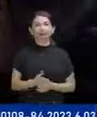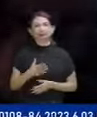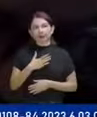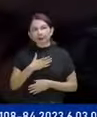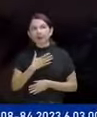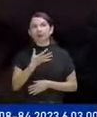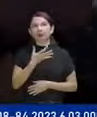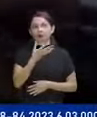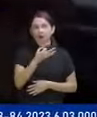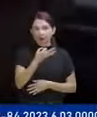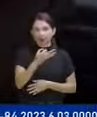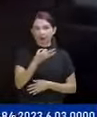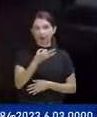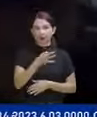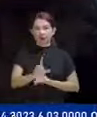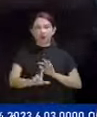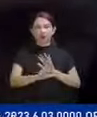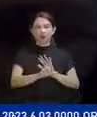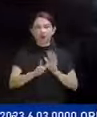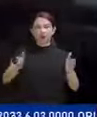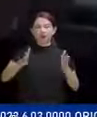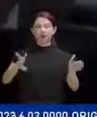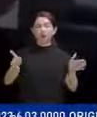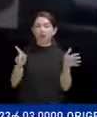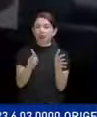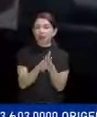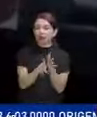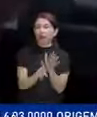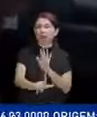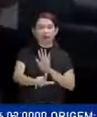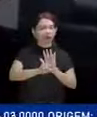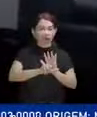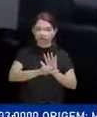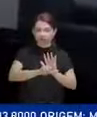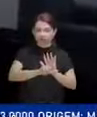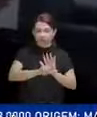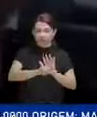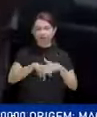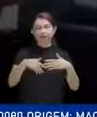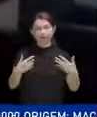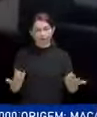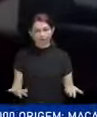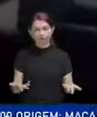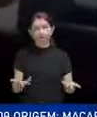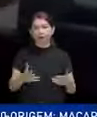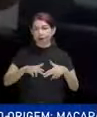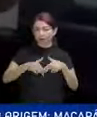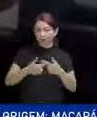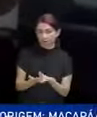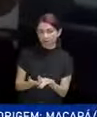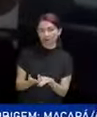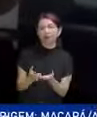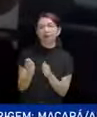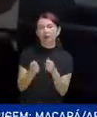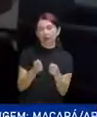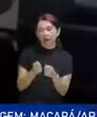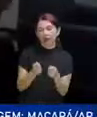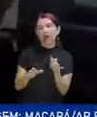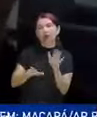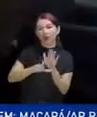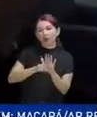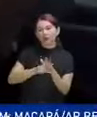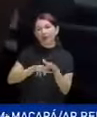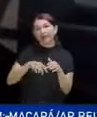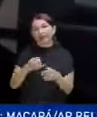a legitimidade para criar limites está exclusiva do legislador, caso tenha vontade que assim o legisle. Caso contrário,